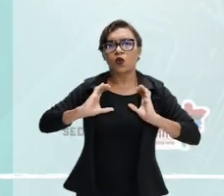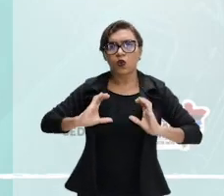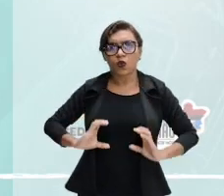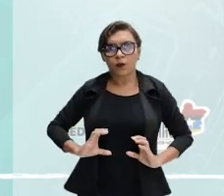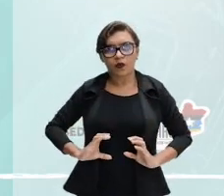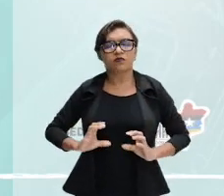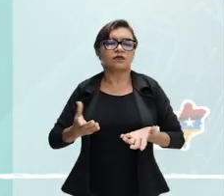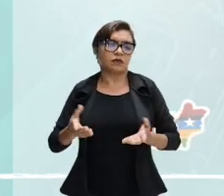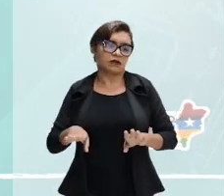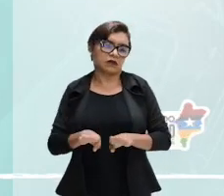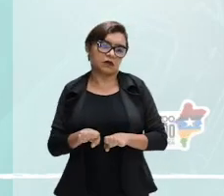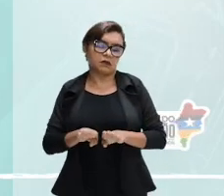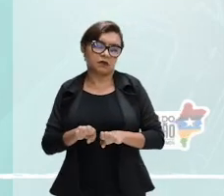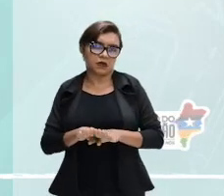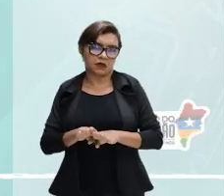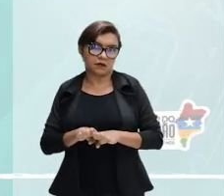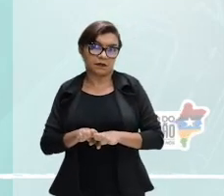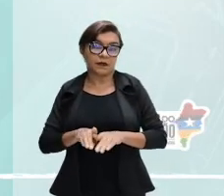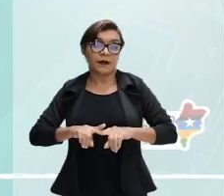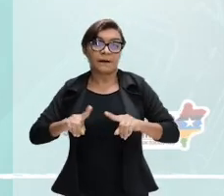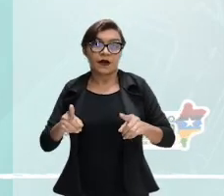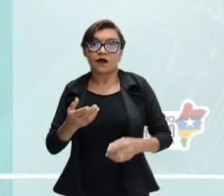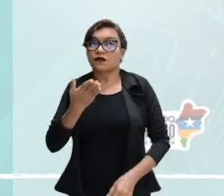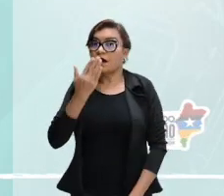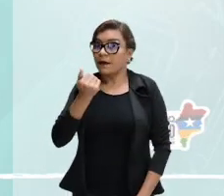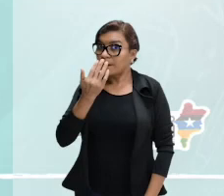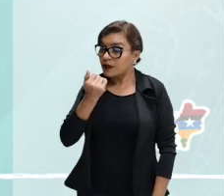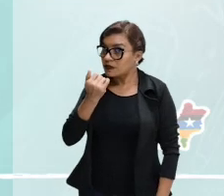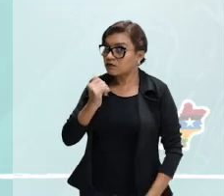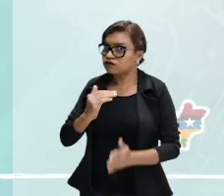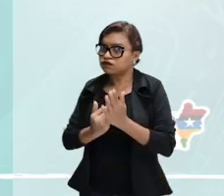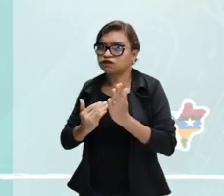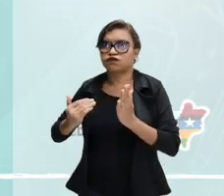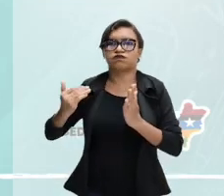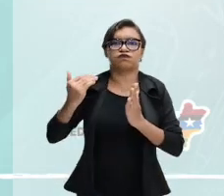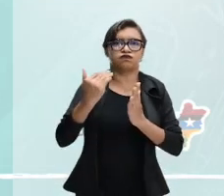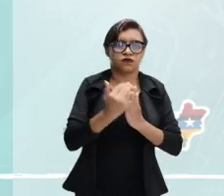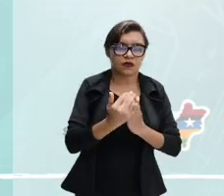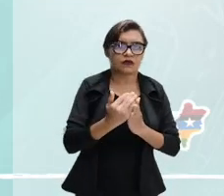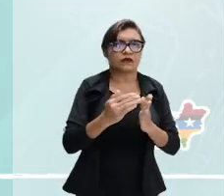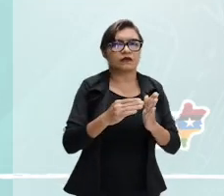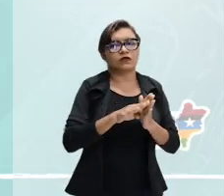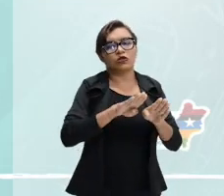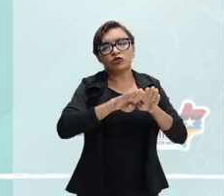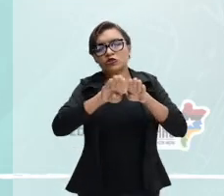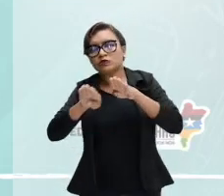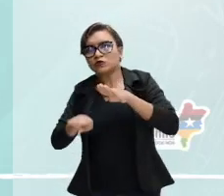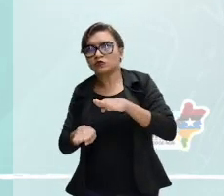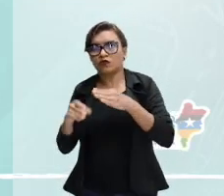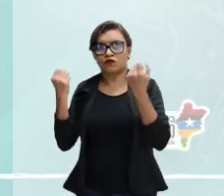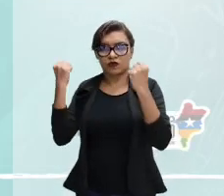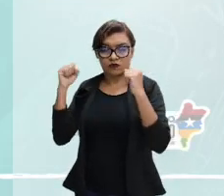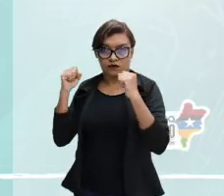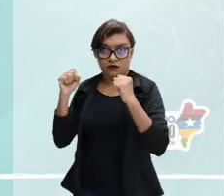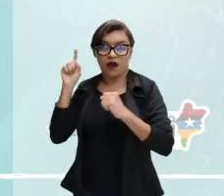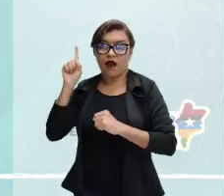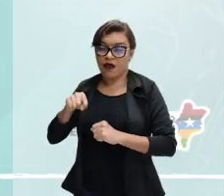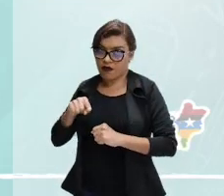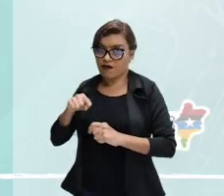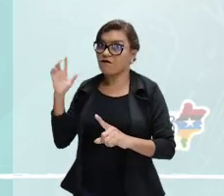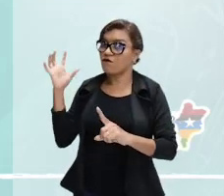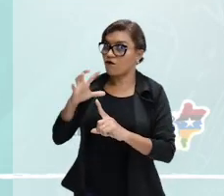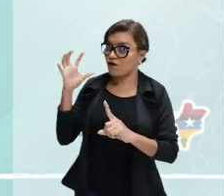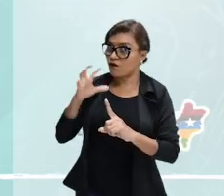ao ganho de peso. Porém, o aumento da ingestão alimentar e a redução da atividade física são as principais